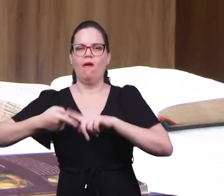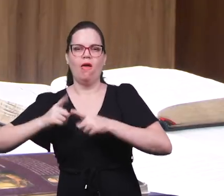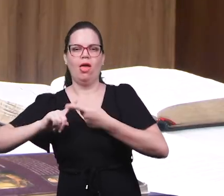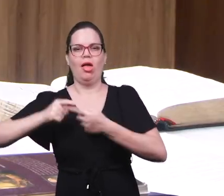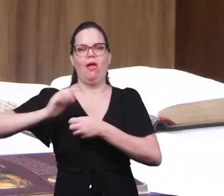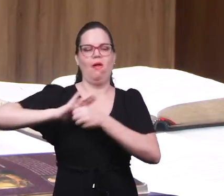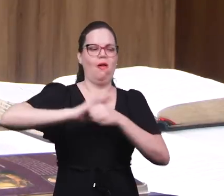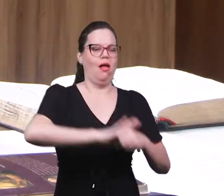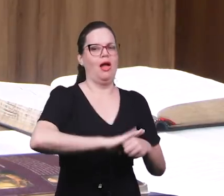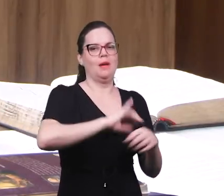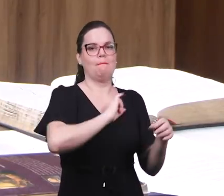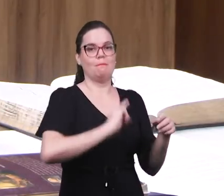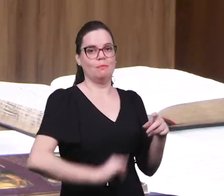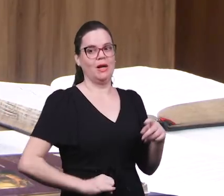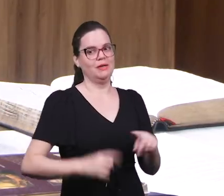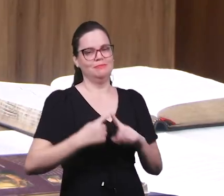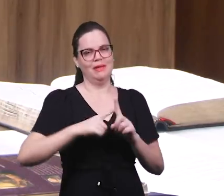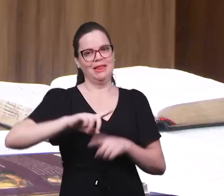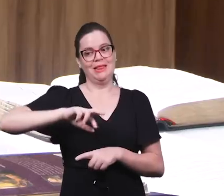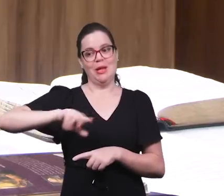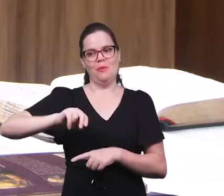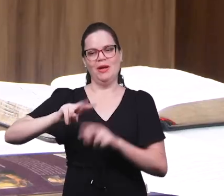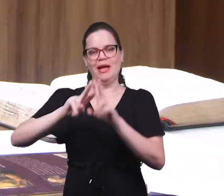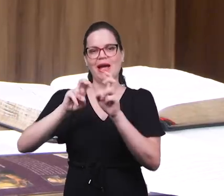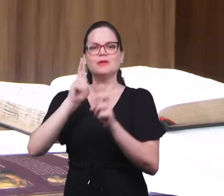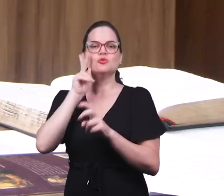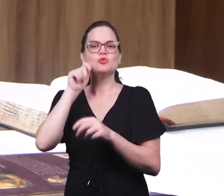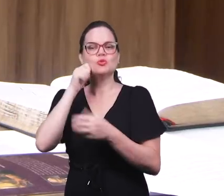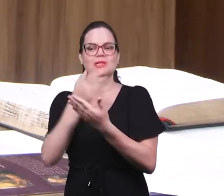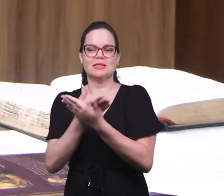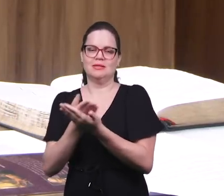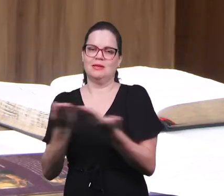ceia dos cristãos ali, não permitia entrar outras pessoas fora.